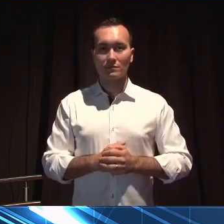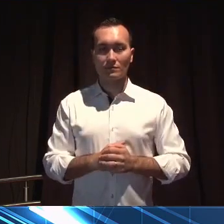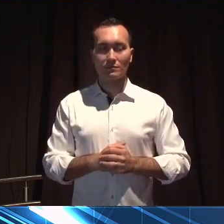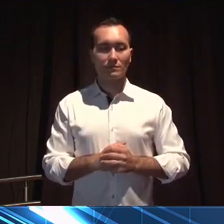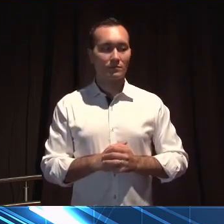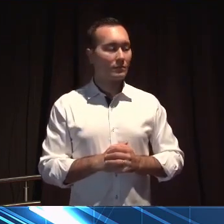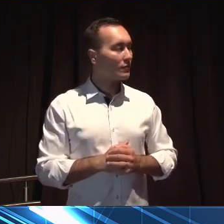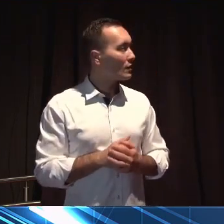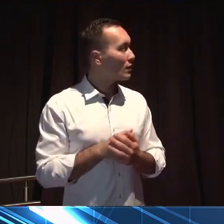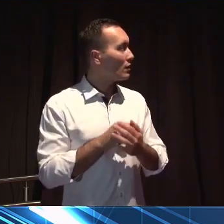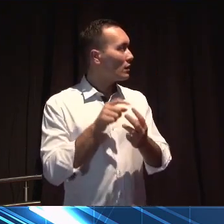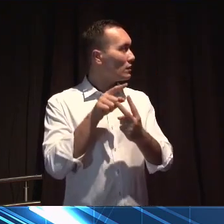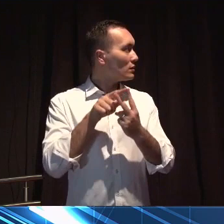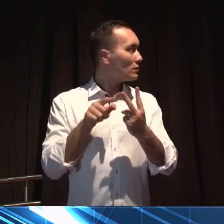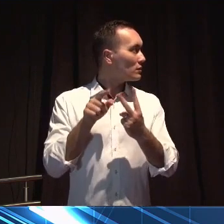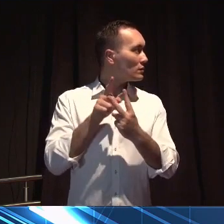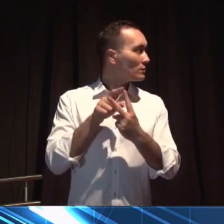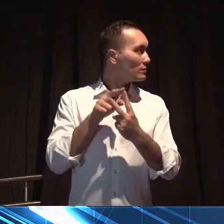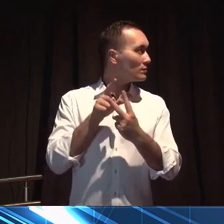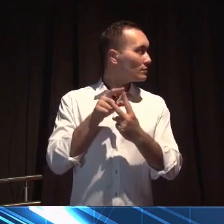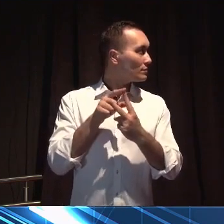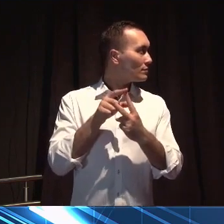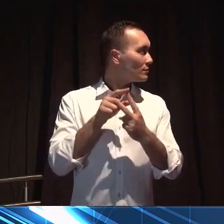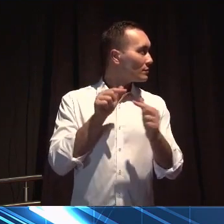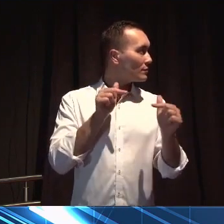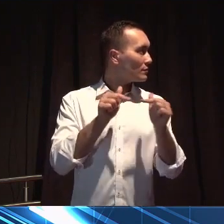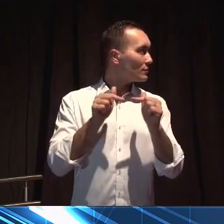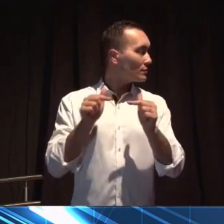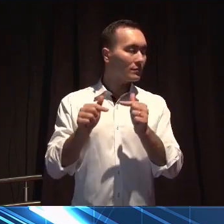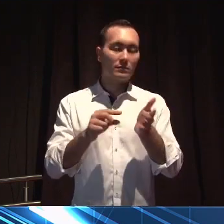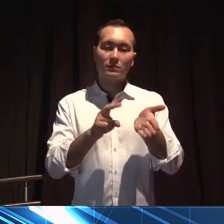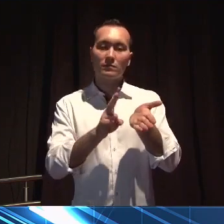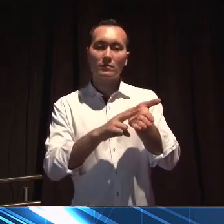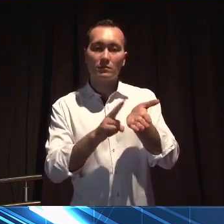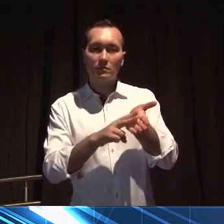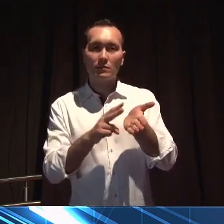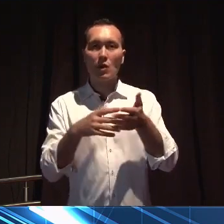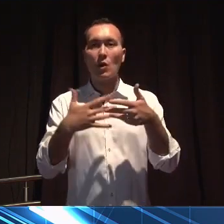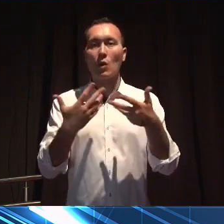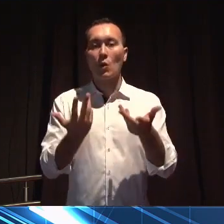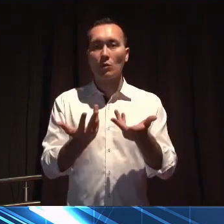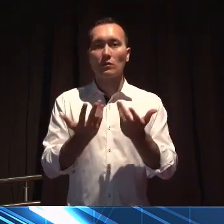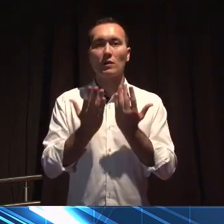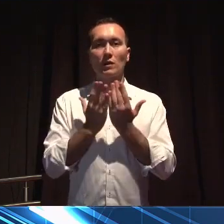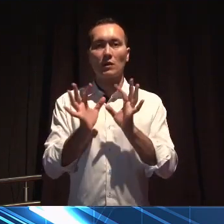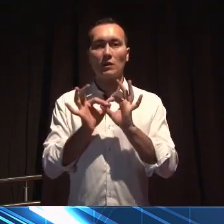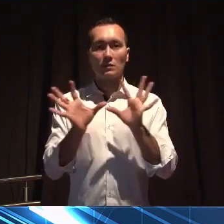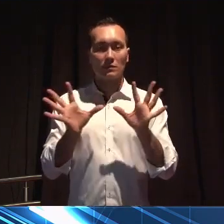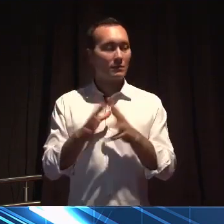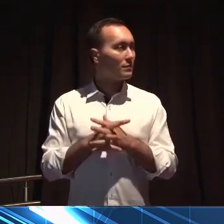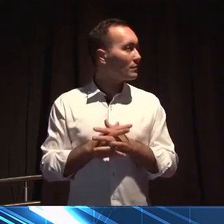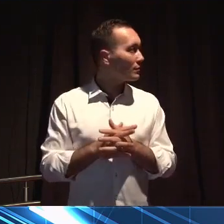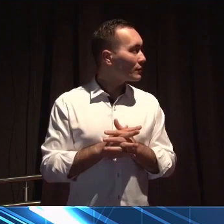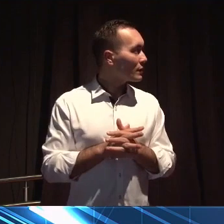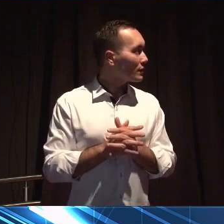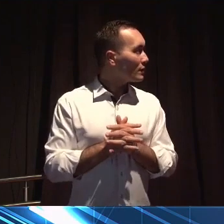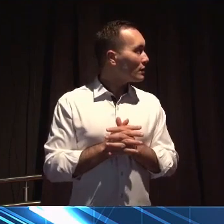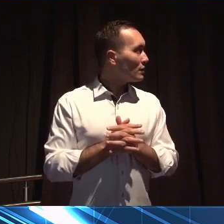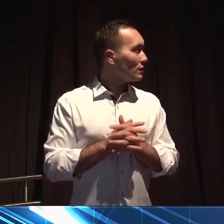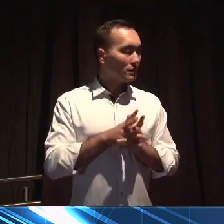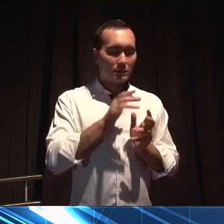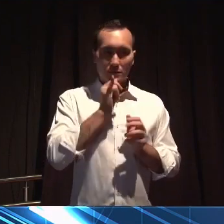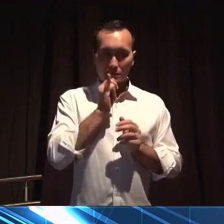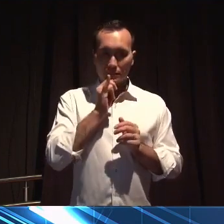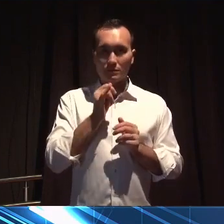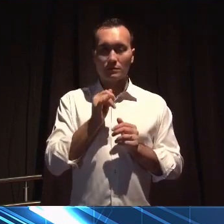autenticação e autorização é um serviço ali simples, Node.js, e aí a parte que o Node.js ia pegar uma